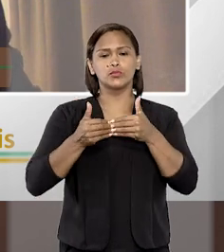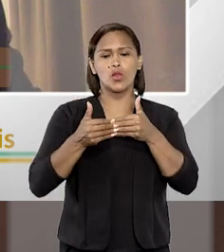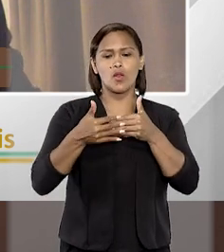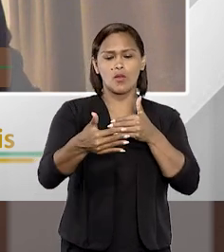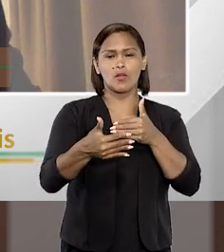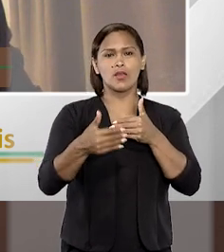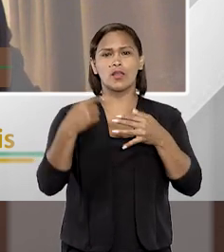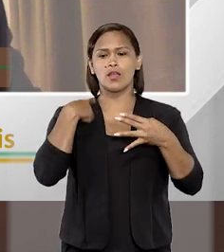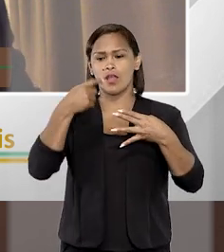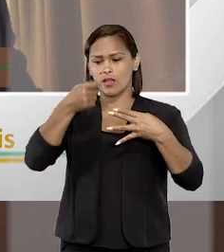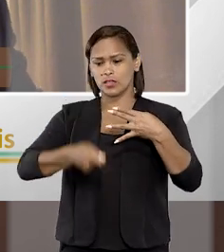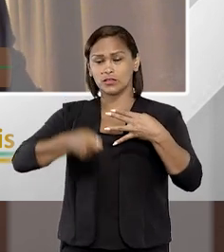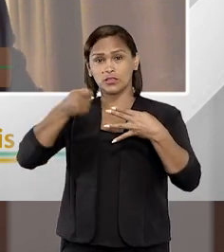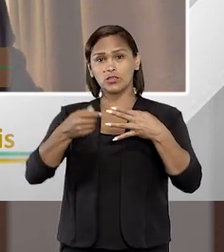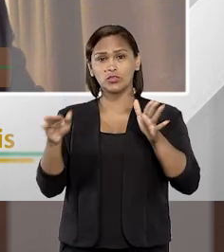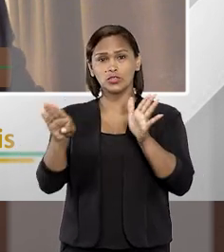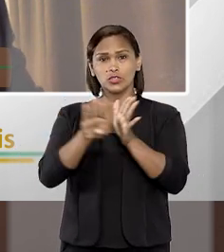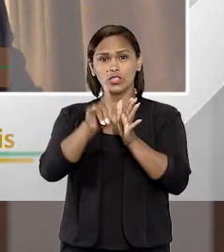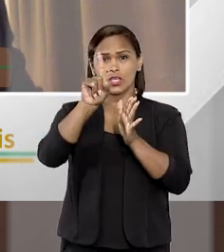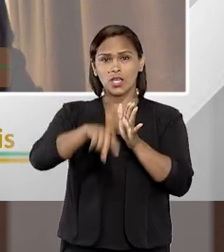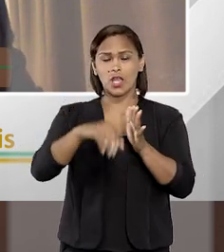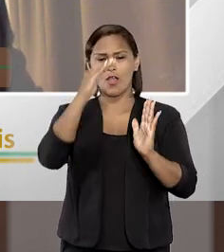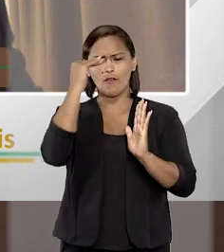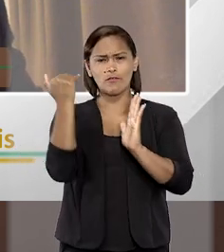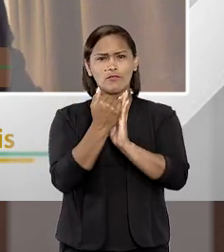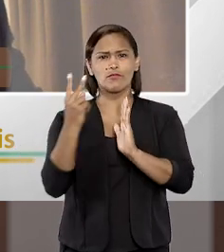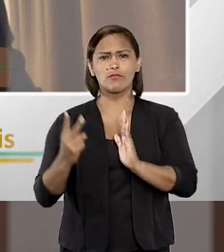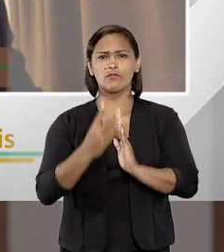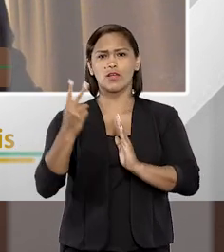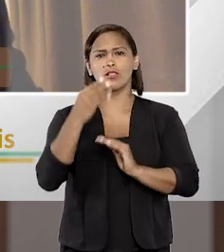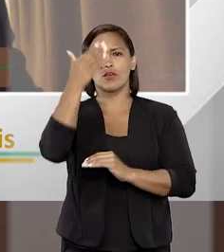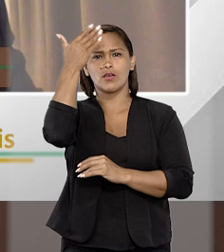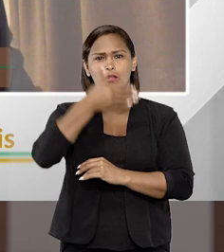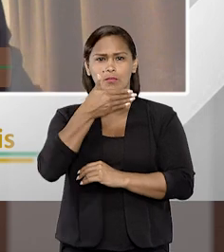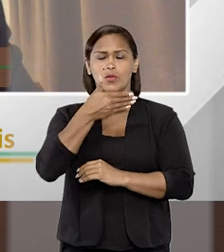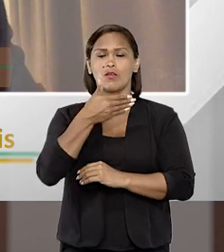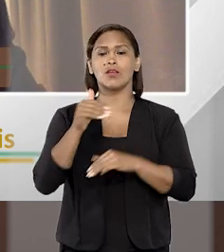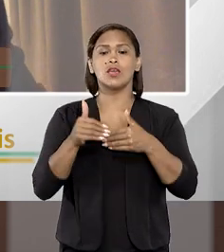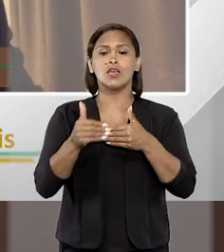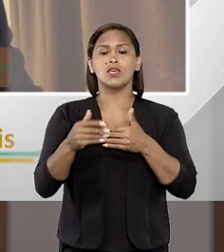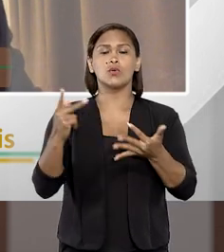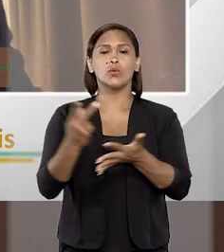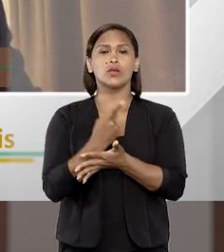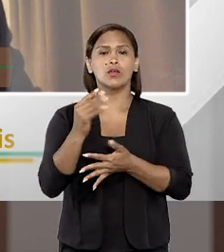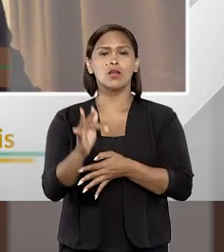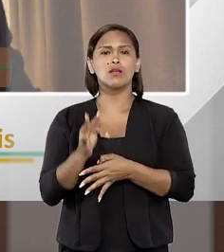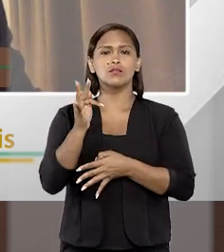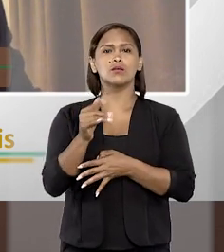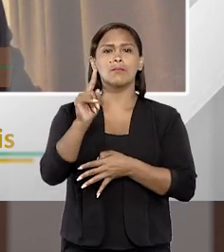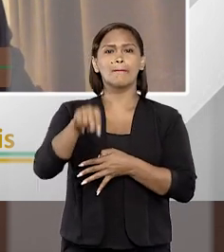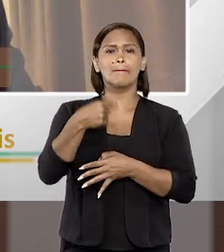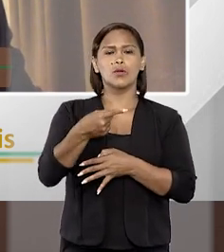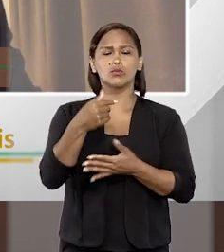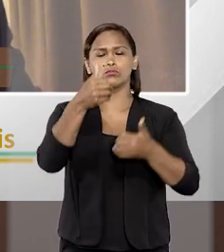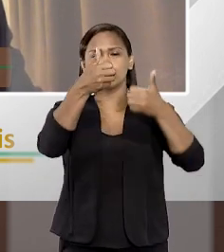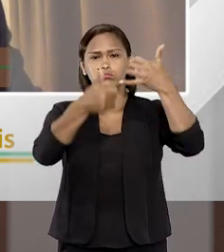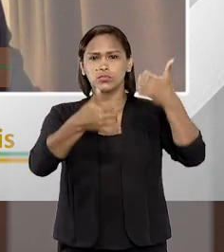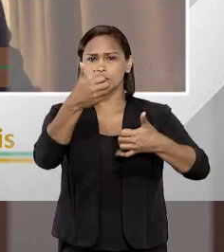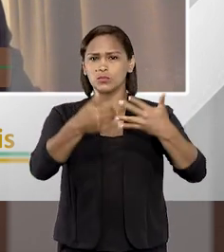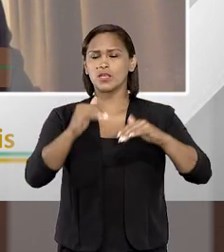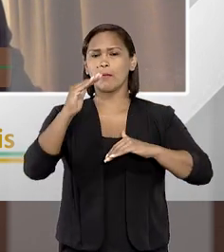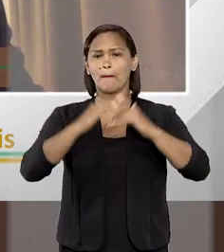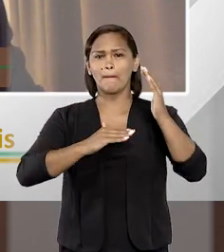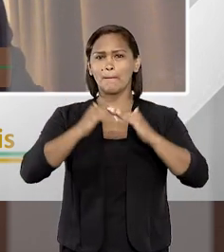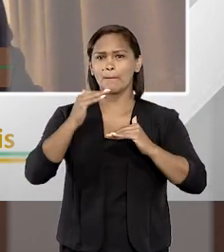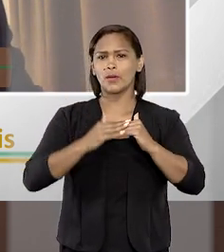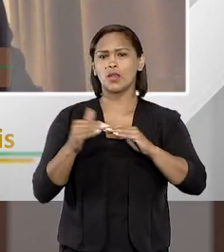até chegar o juiz tem o dever de valorar essa prova consequência de se colocar em